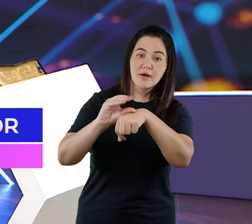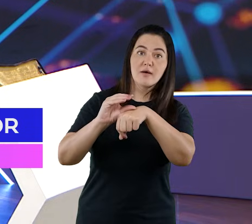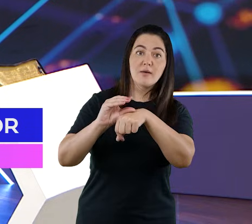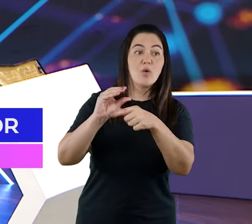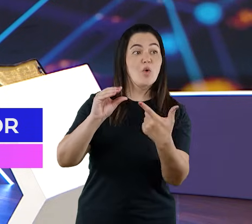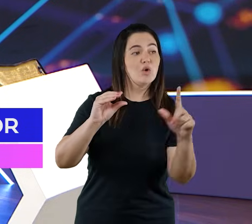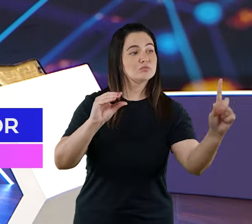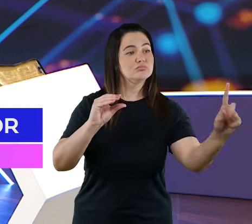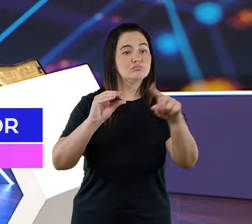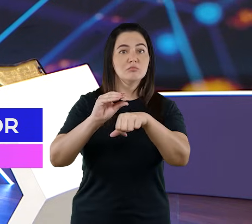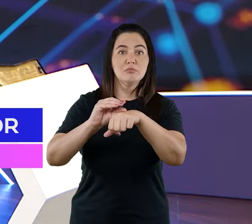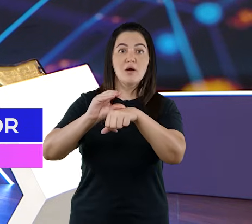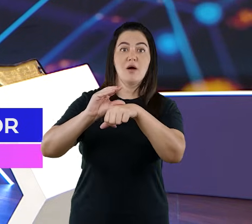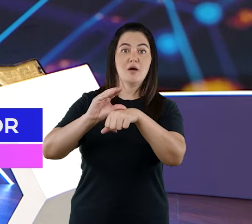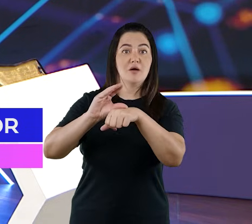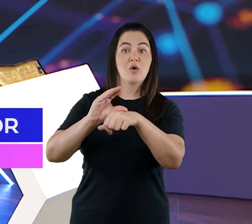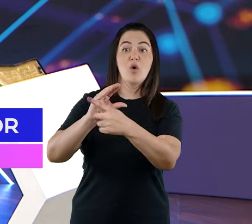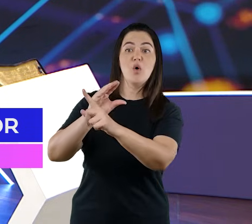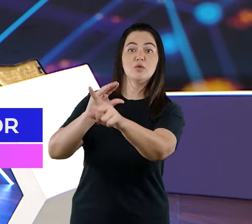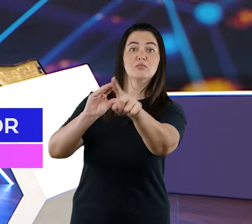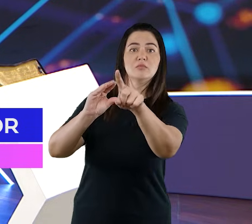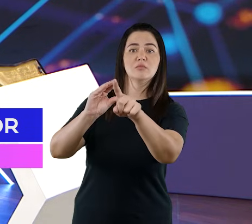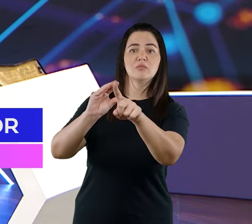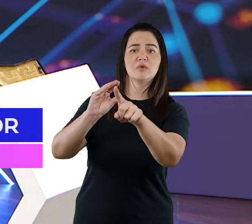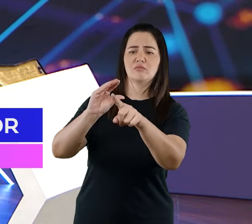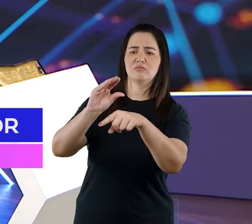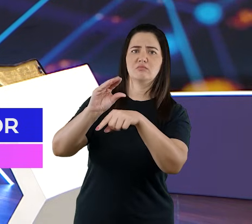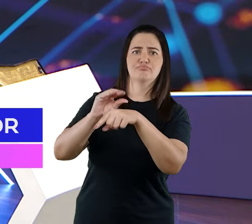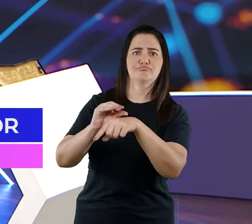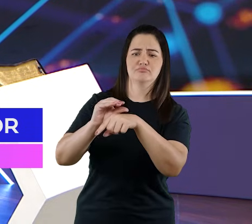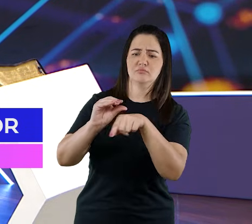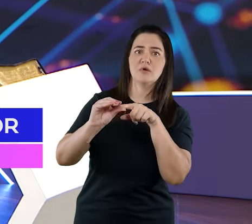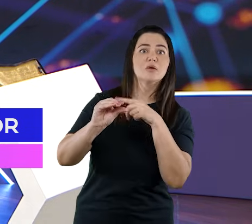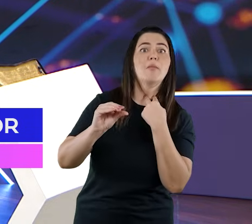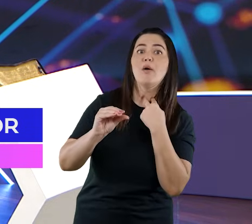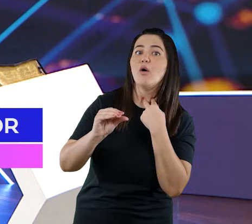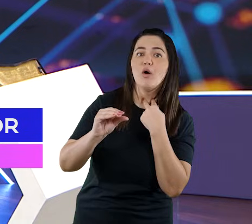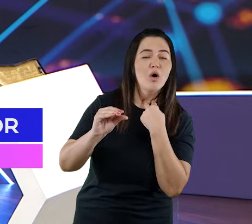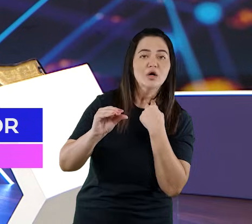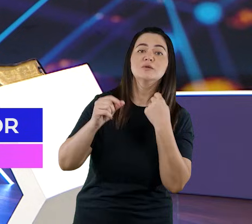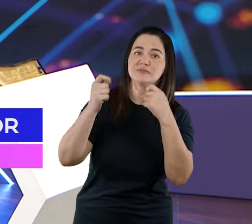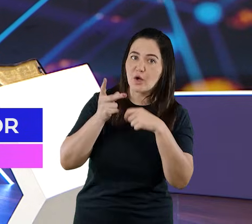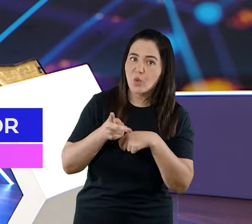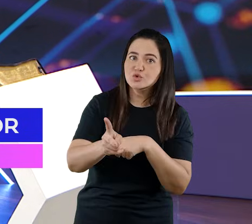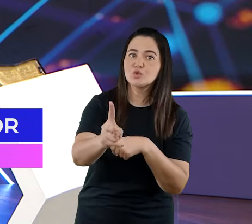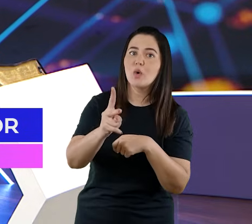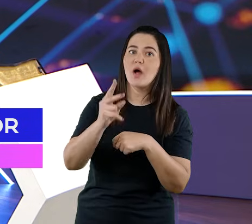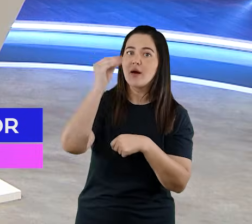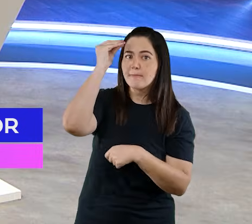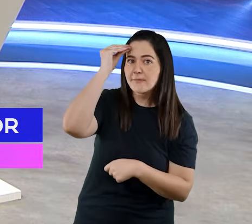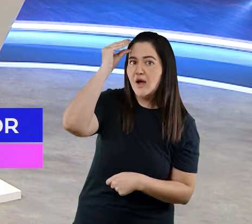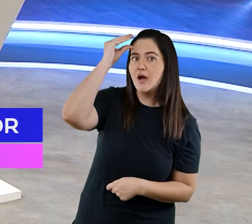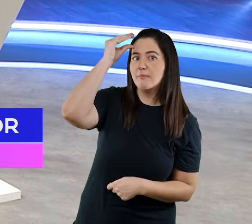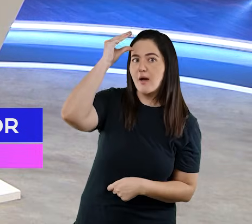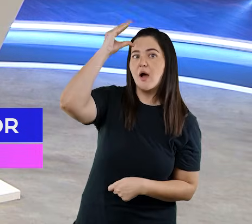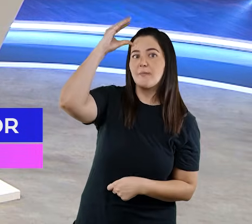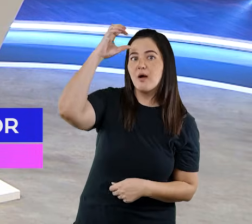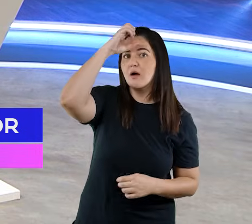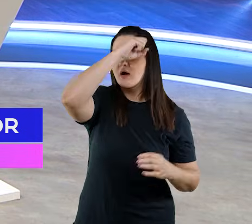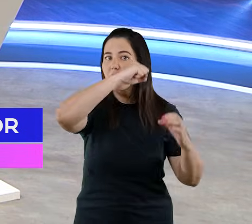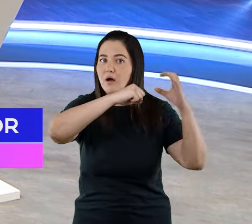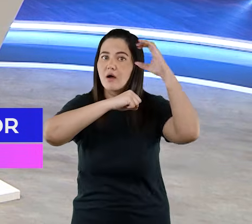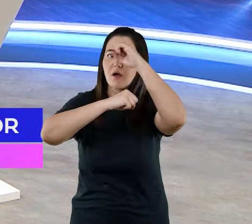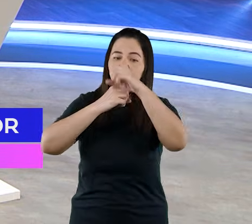nossos olhos. Então, a luz vai aumentando, mas não é uma nova luz, é a mesma luz. Então, um